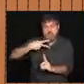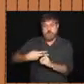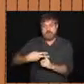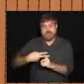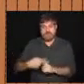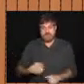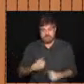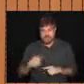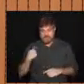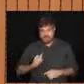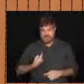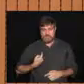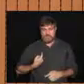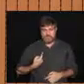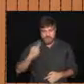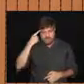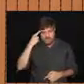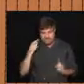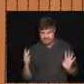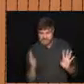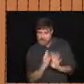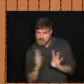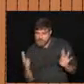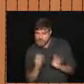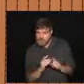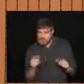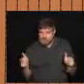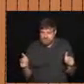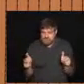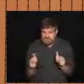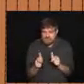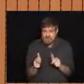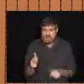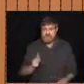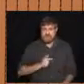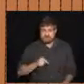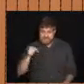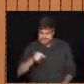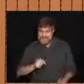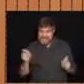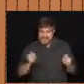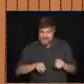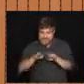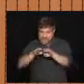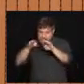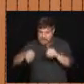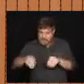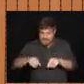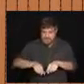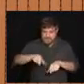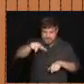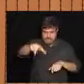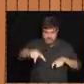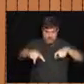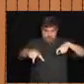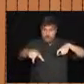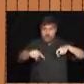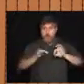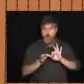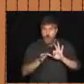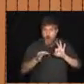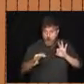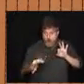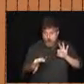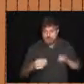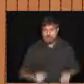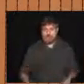também que diminuindo a circulação de pessoas, nós teremos uma diminuição. Quase toda pessoa que usa de